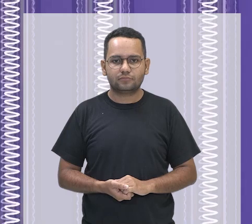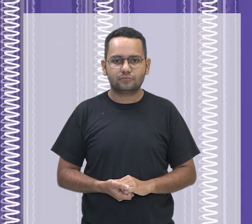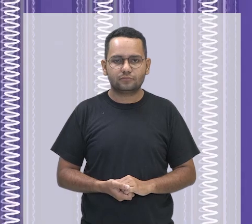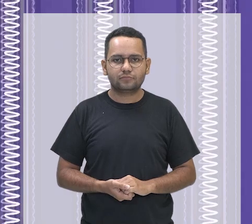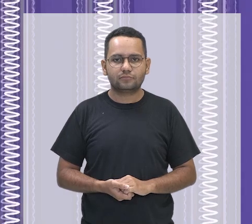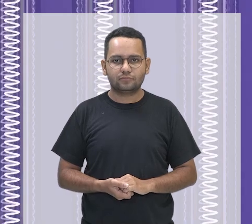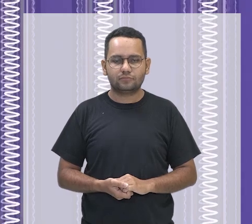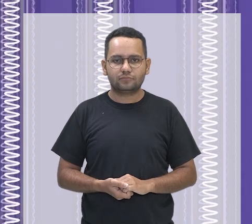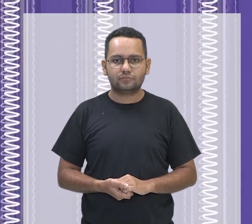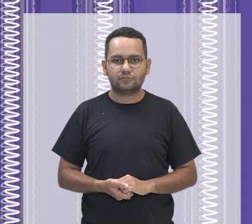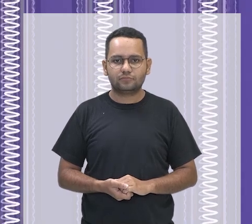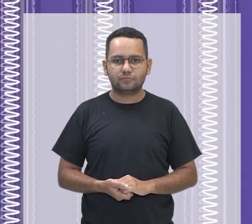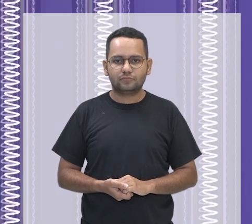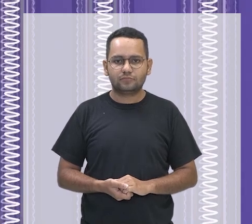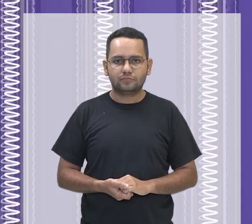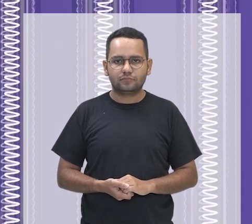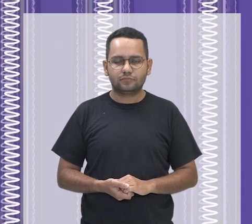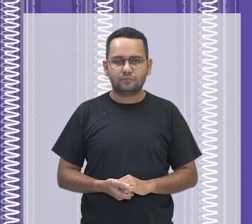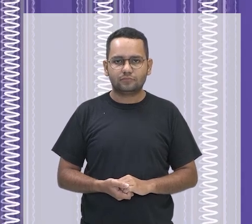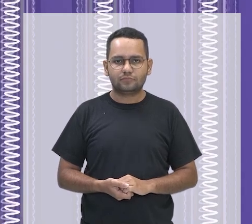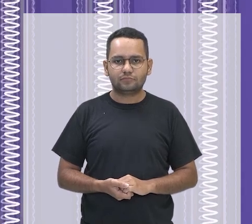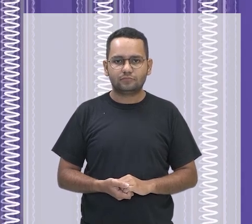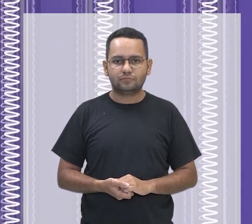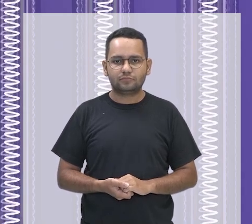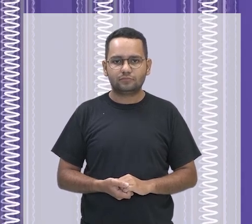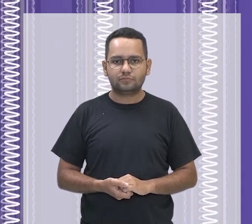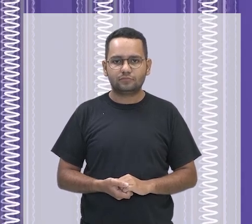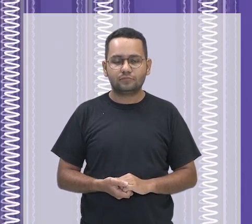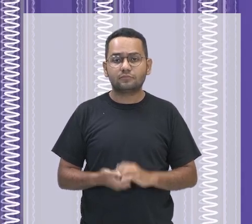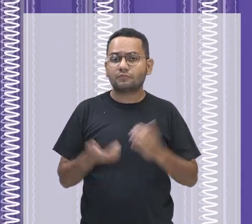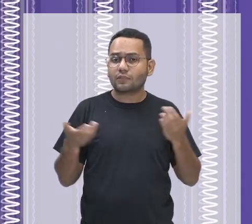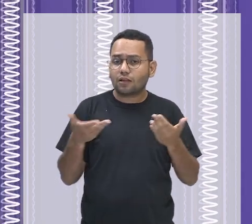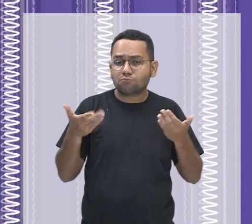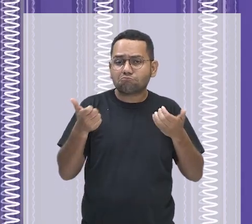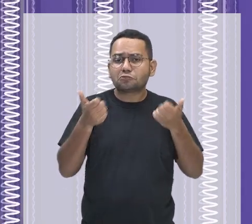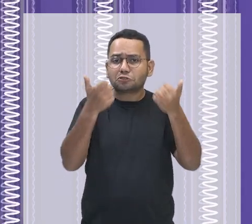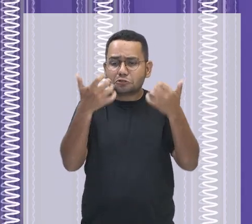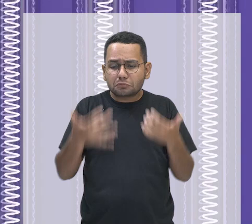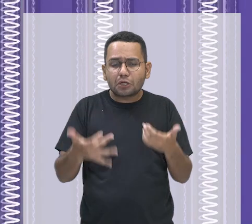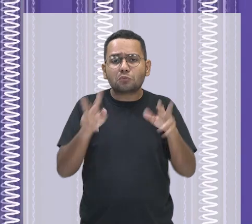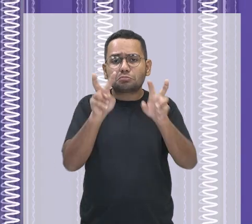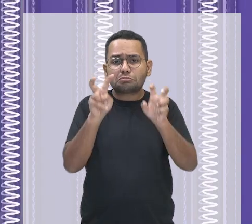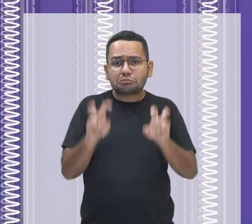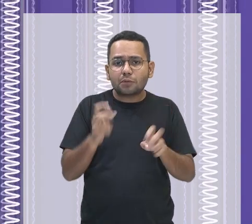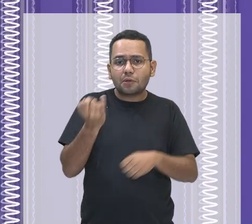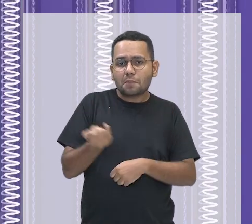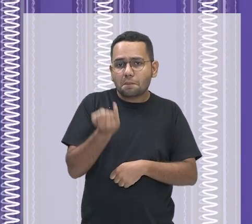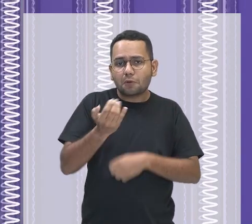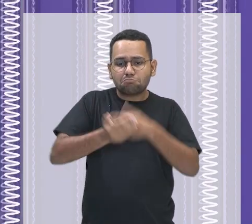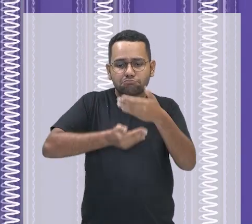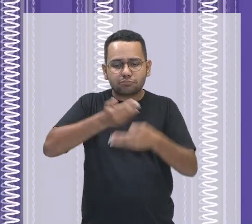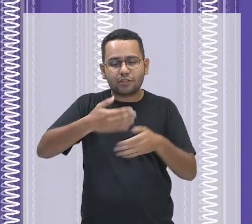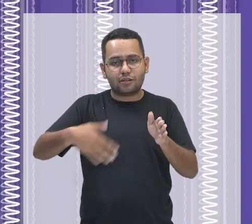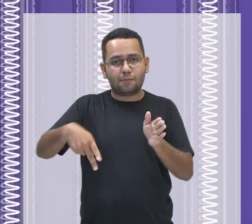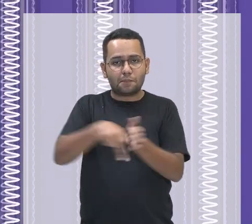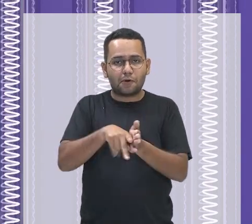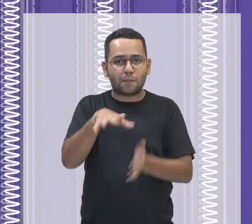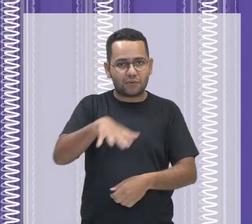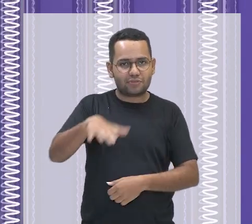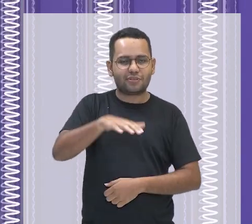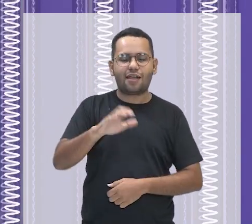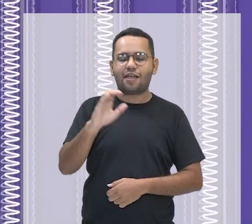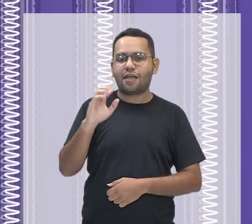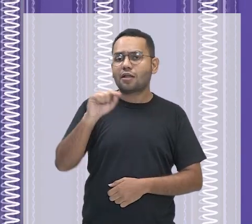Então, alunos, vamos dar mais alguns passos no conhecimento religioso, no conhecimento das ciências da